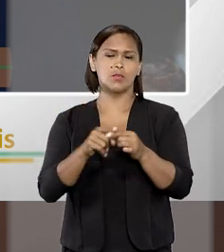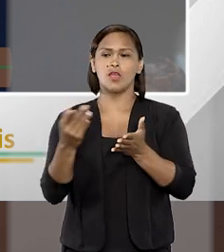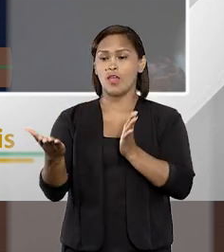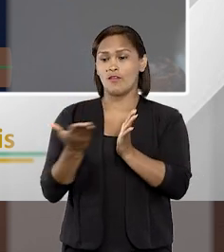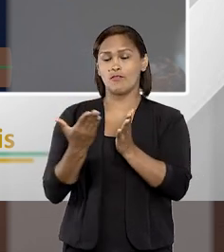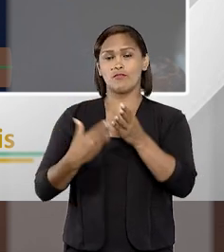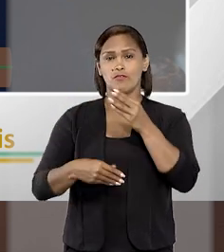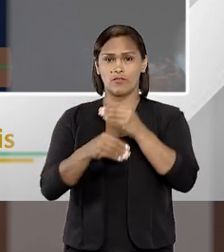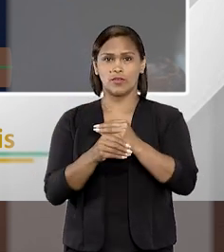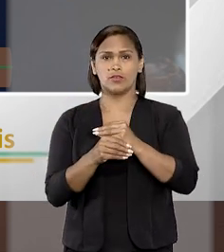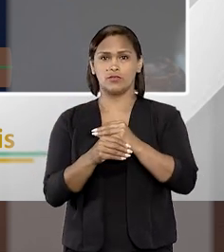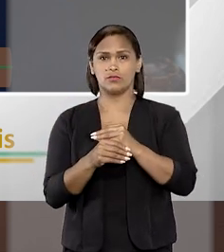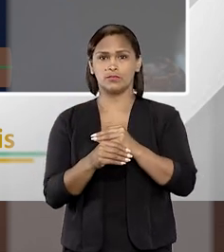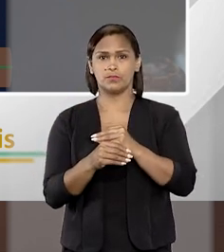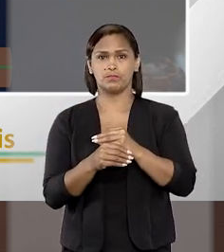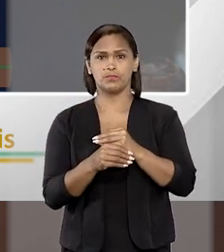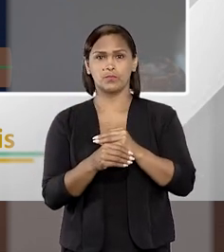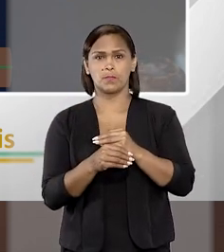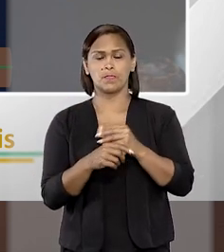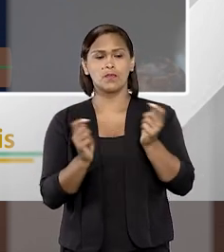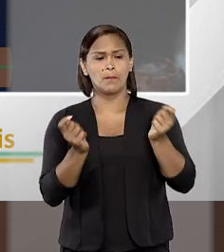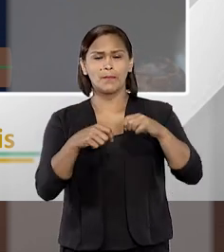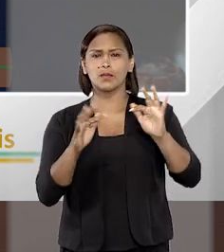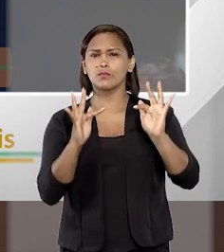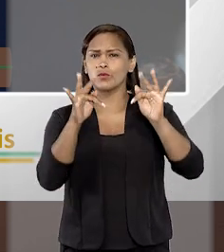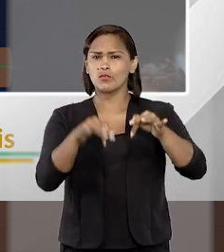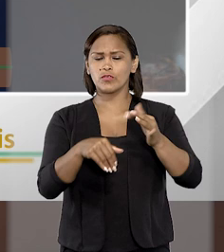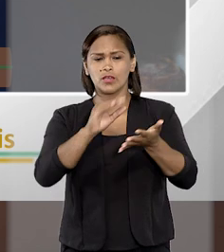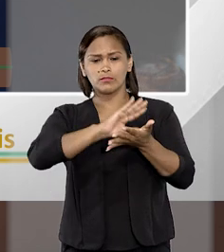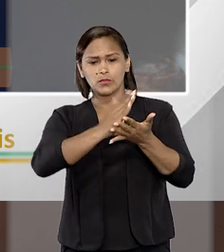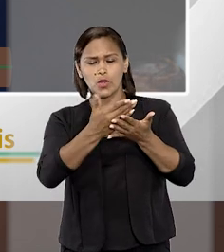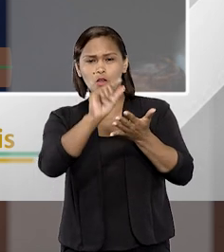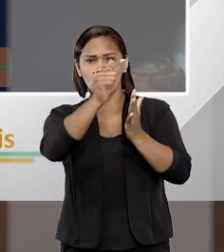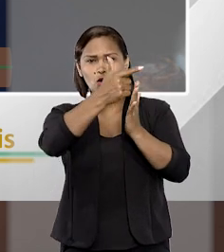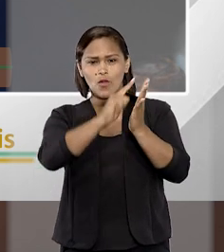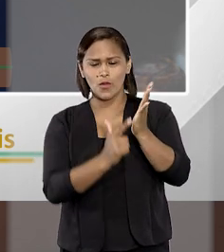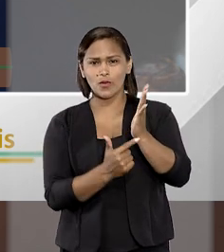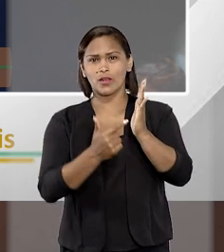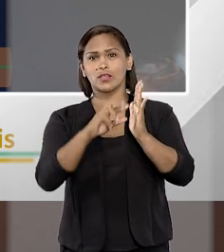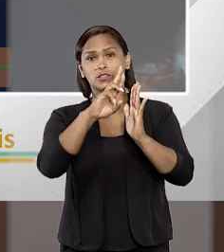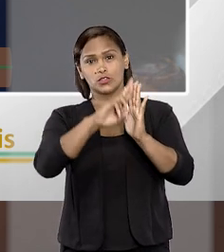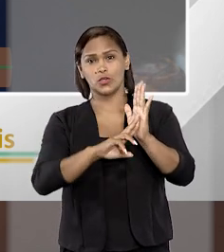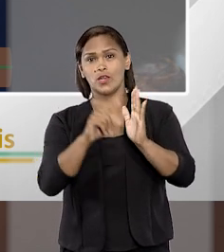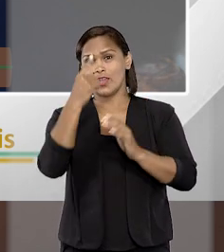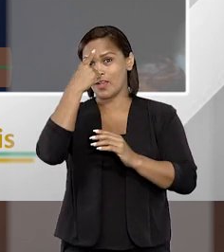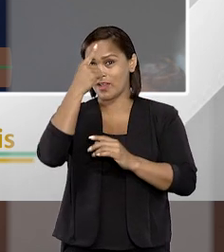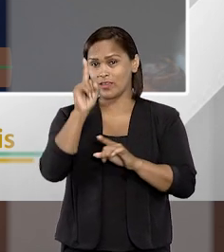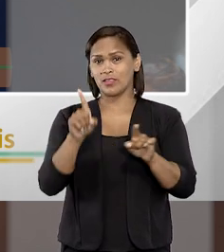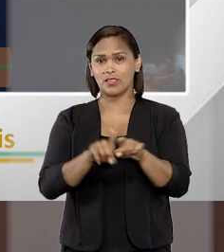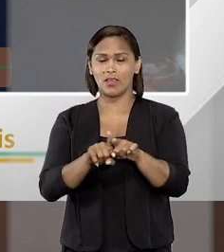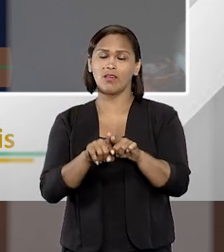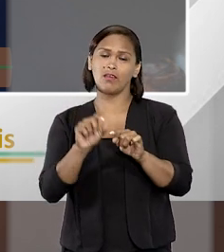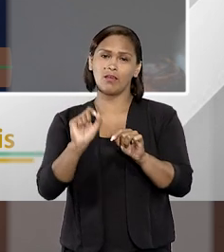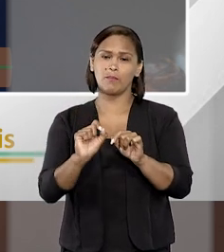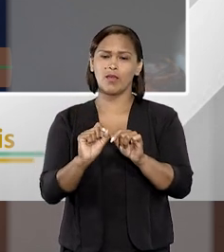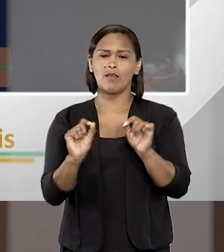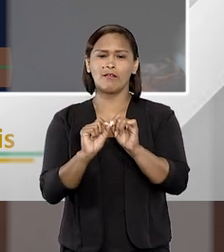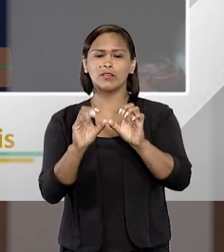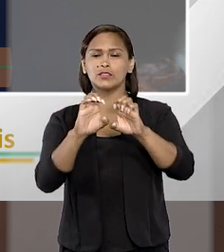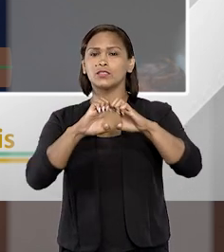realmente vem lá para morar para no final produzir nesse relatório né também a nossa ideia fazer um